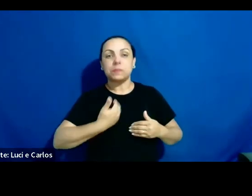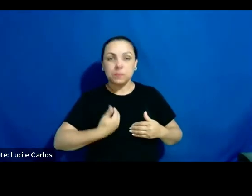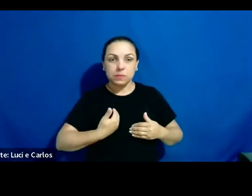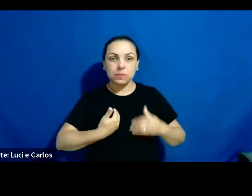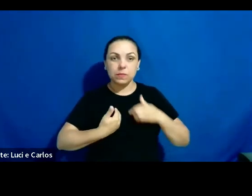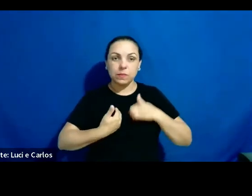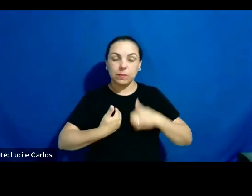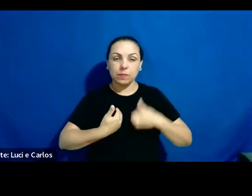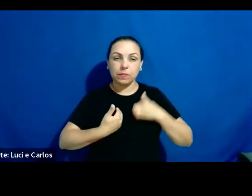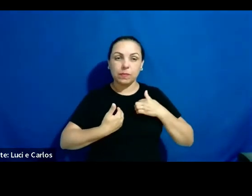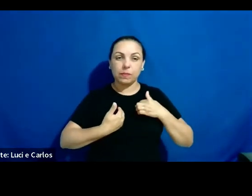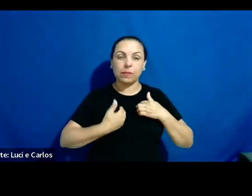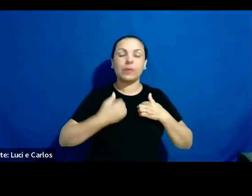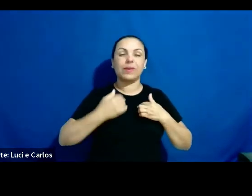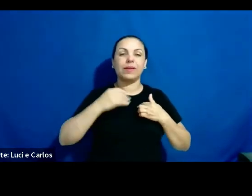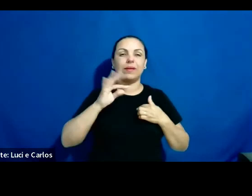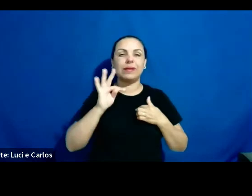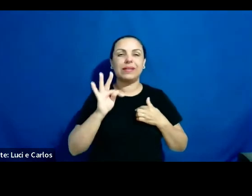nó